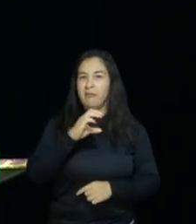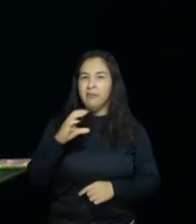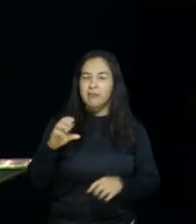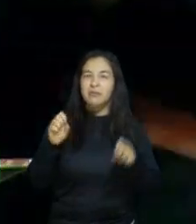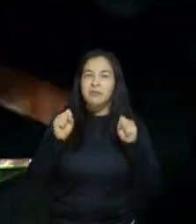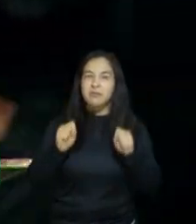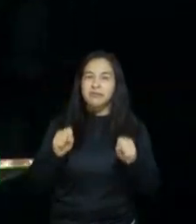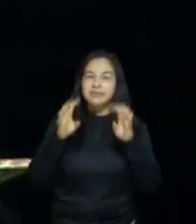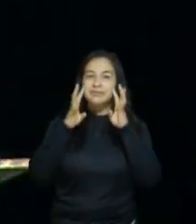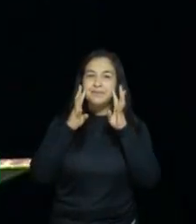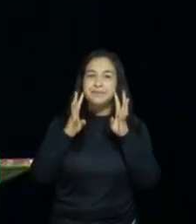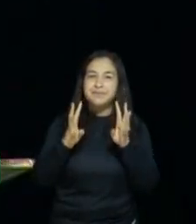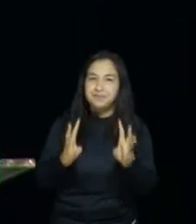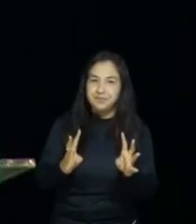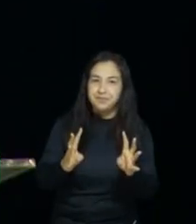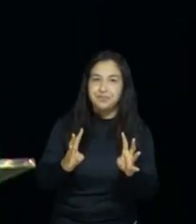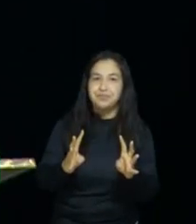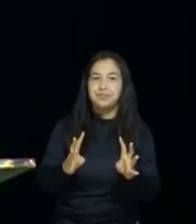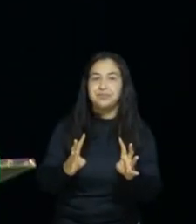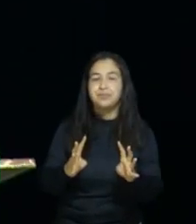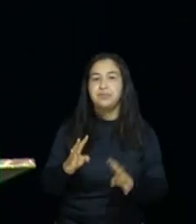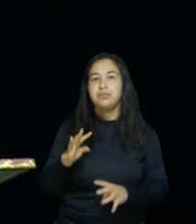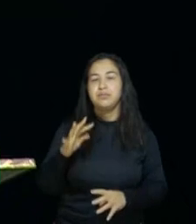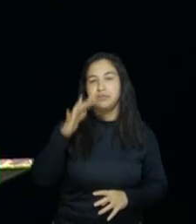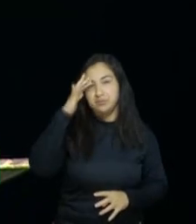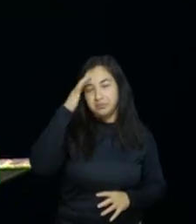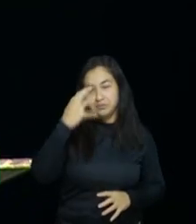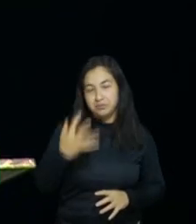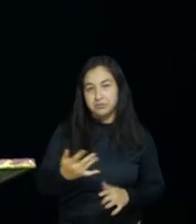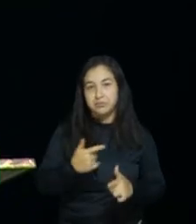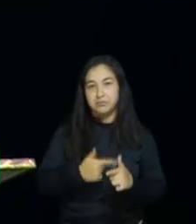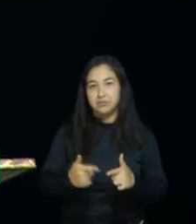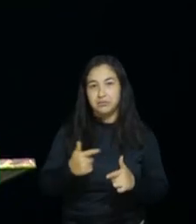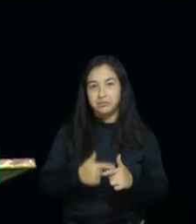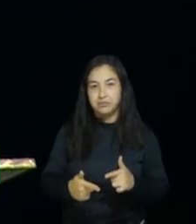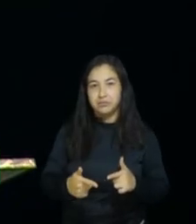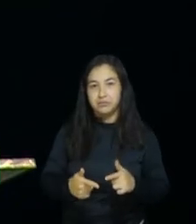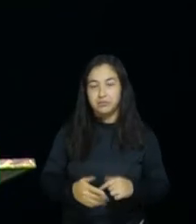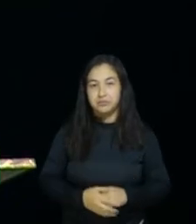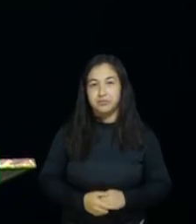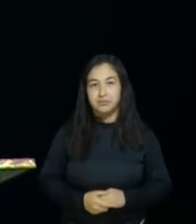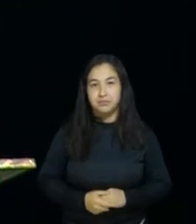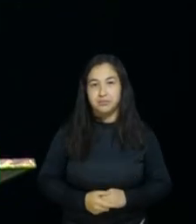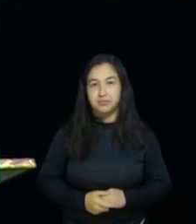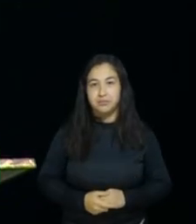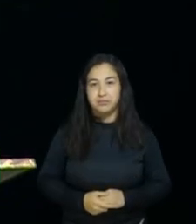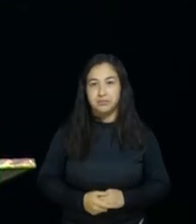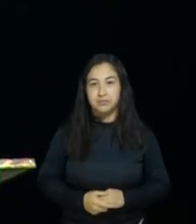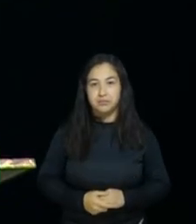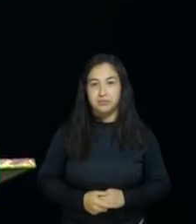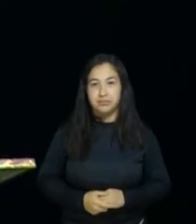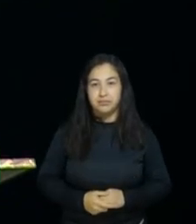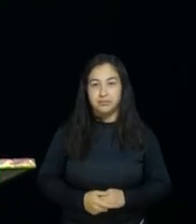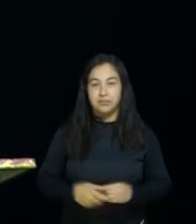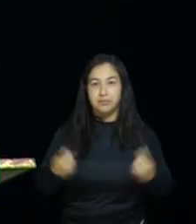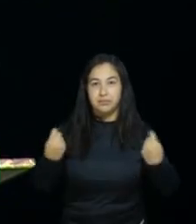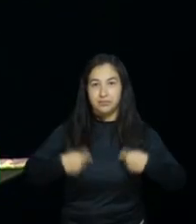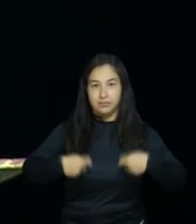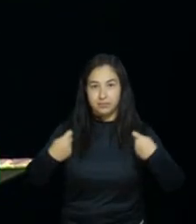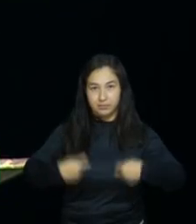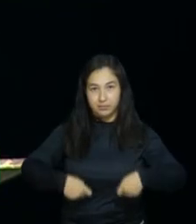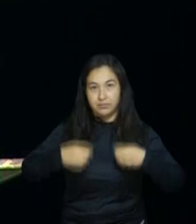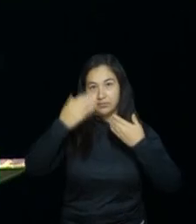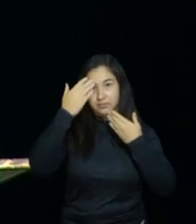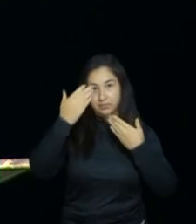ouvir questões e soluções até para levar para nossas regiões também. Eu preciso também aqui agradecer